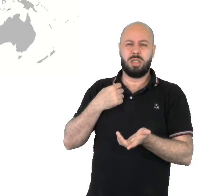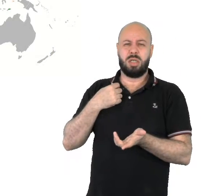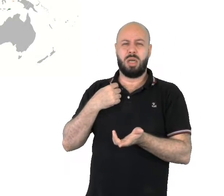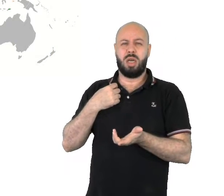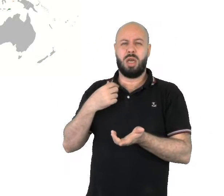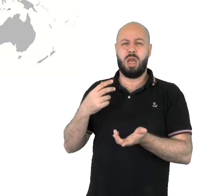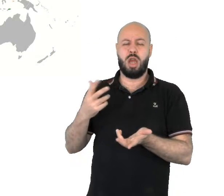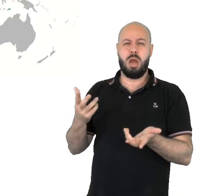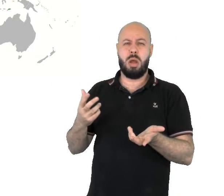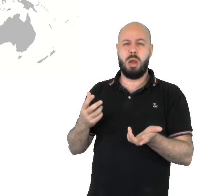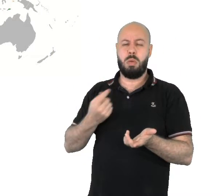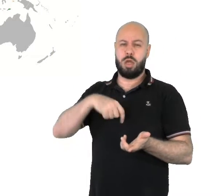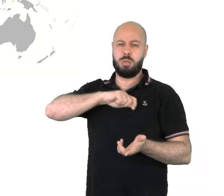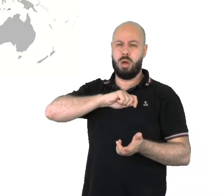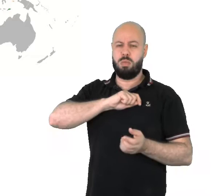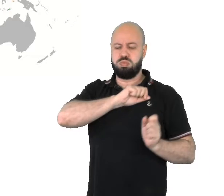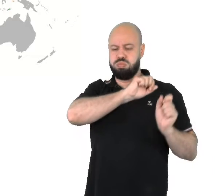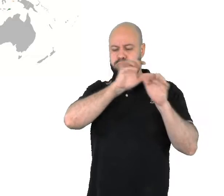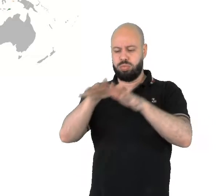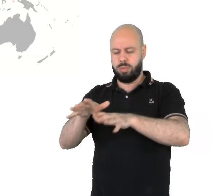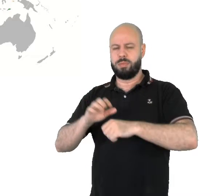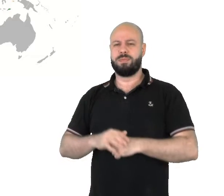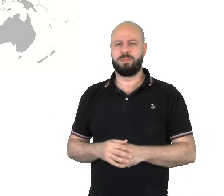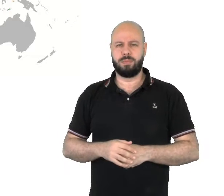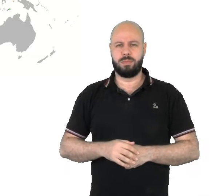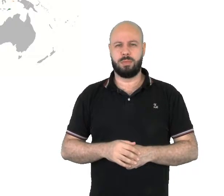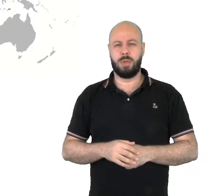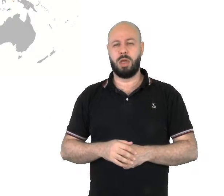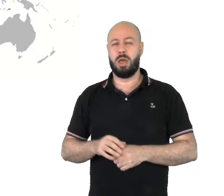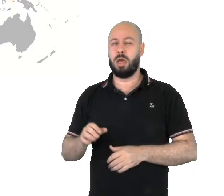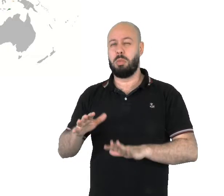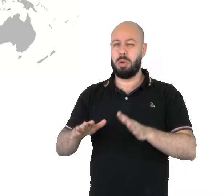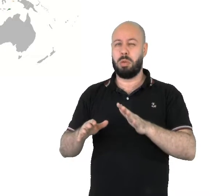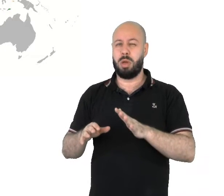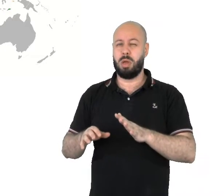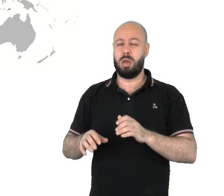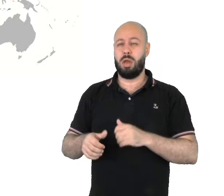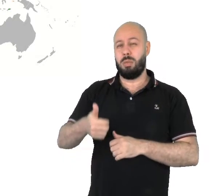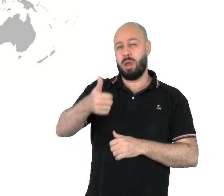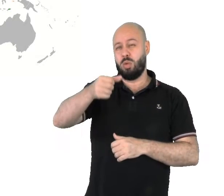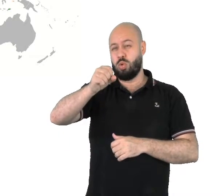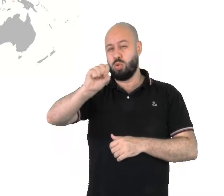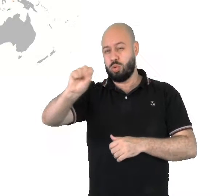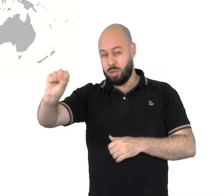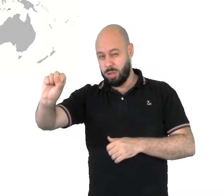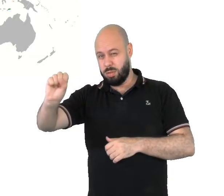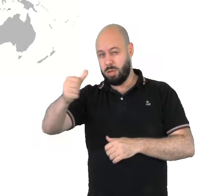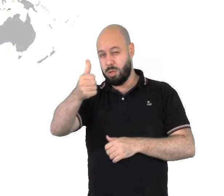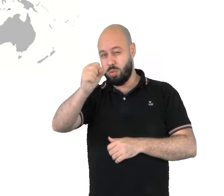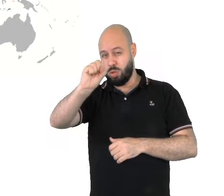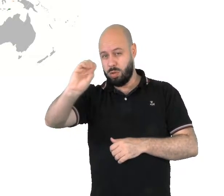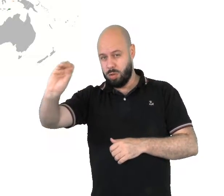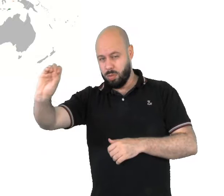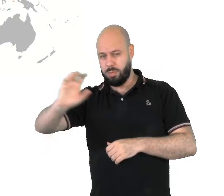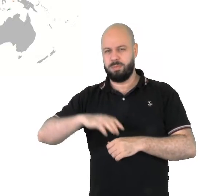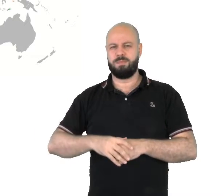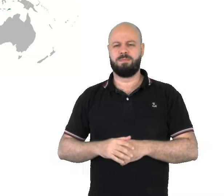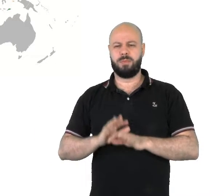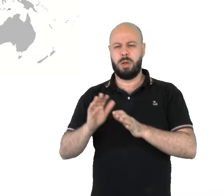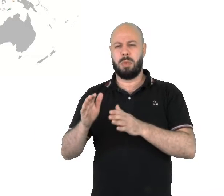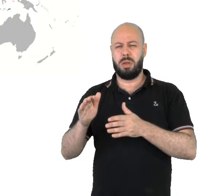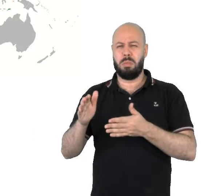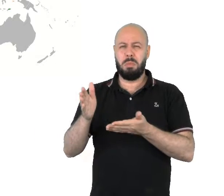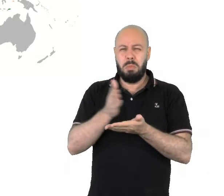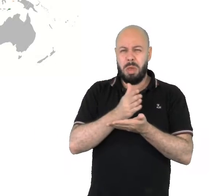ingleses. Tá bom, pessoal? Isso em 1800. E vocês têm uma parte